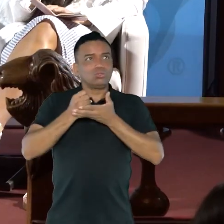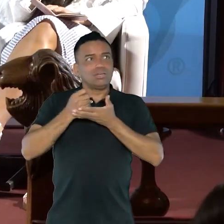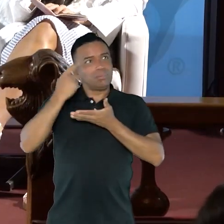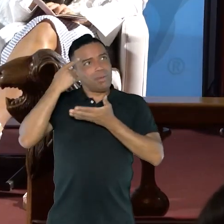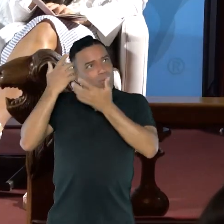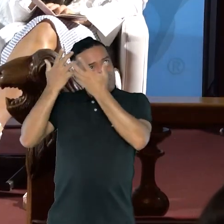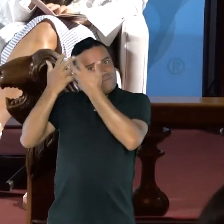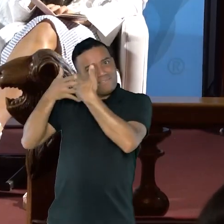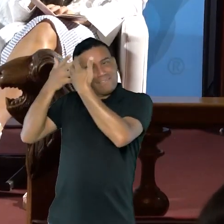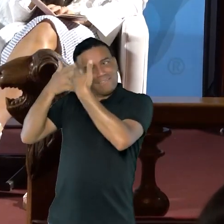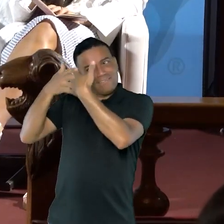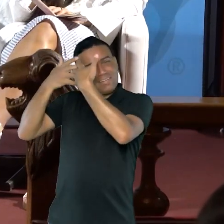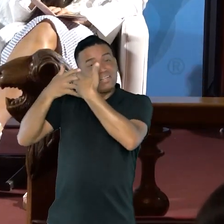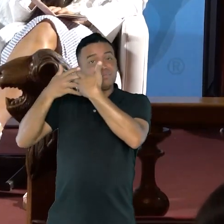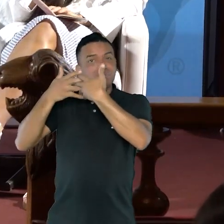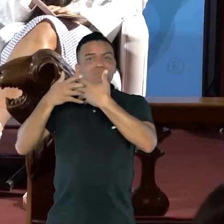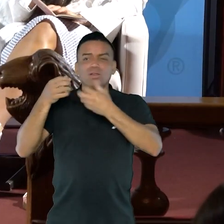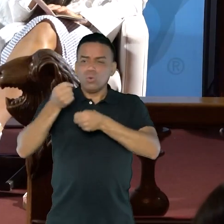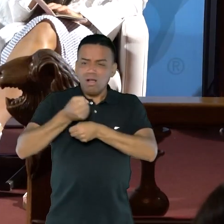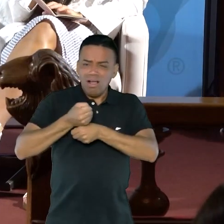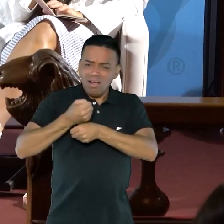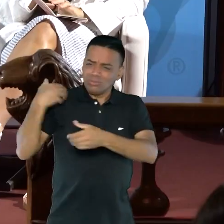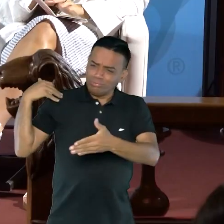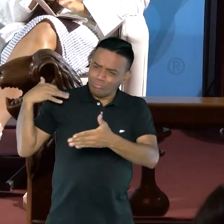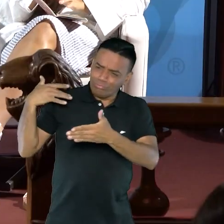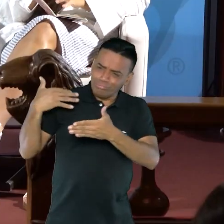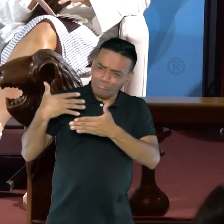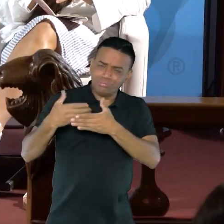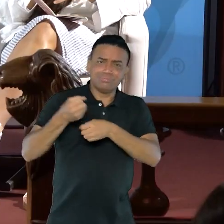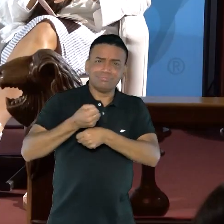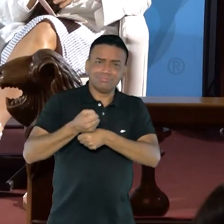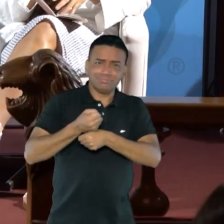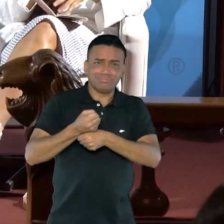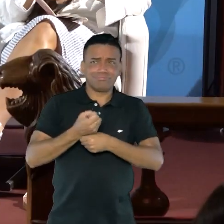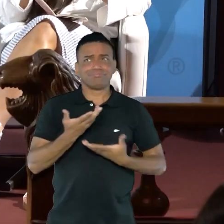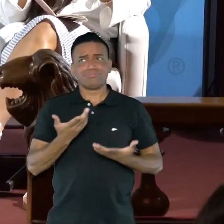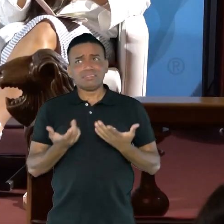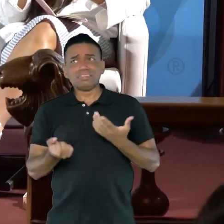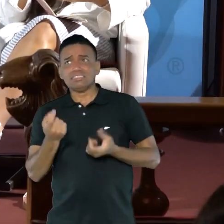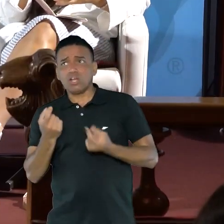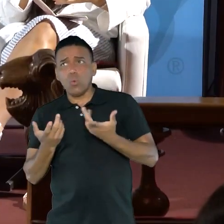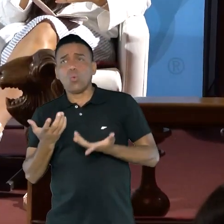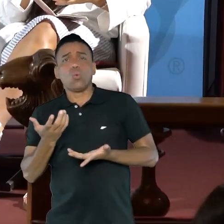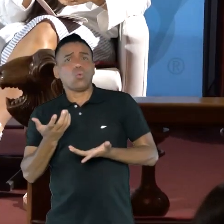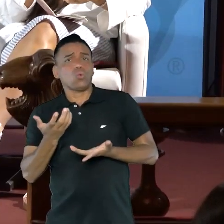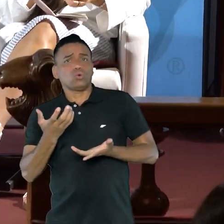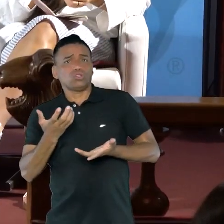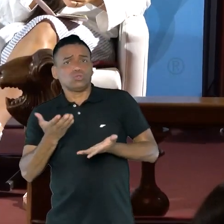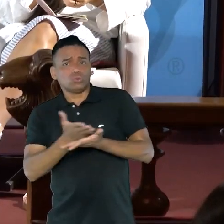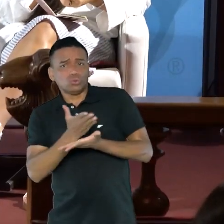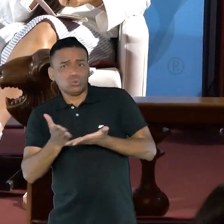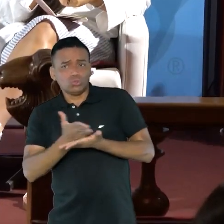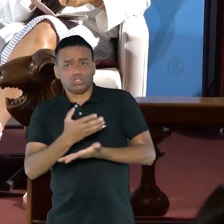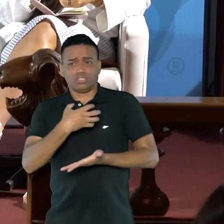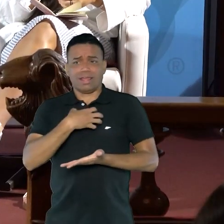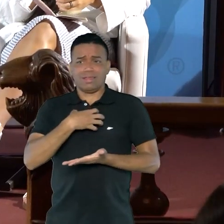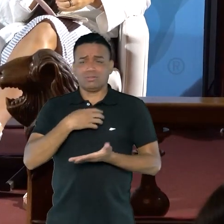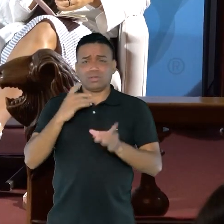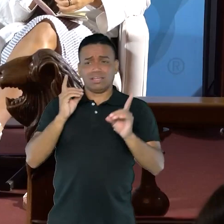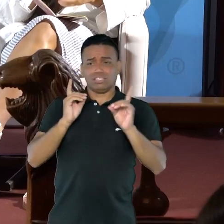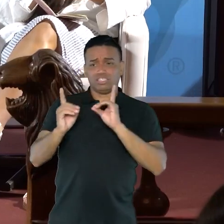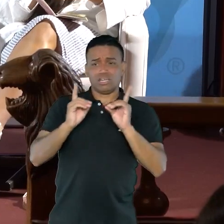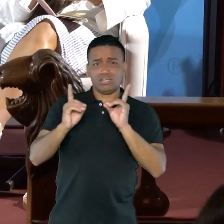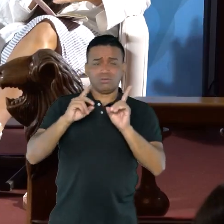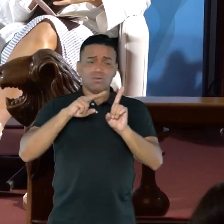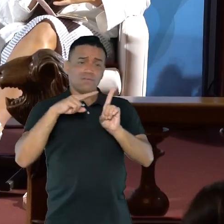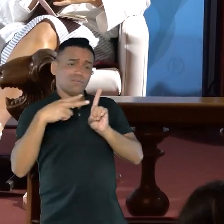que eu tenho buscado fazer nos últimos anos é, de alguma maneira, pôr em diálogo, né, as perspectivas